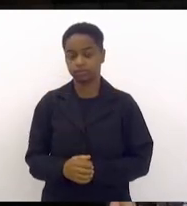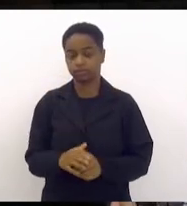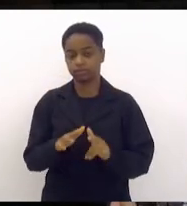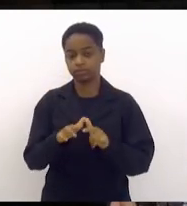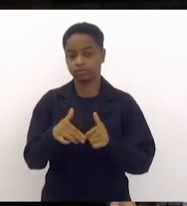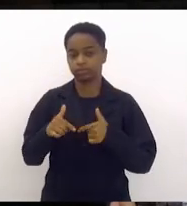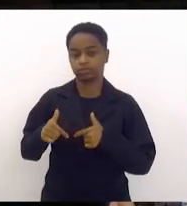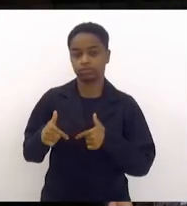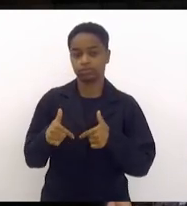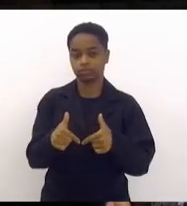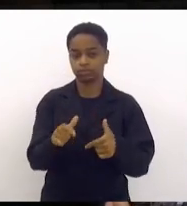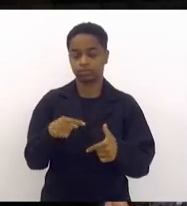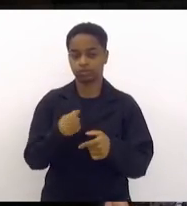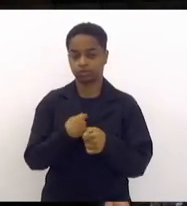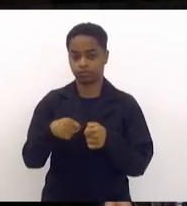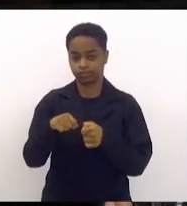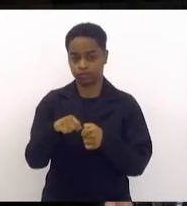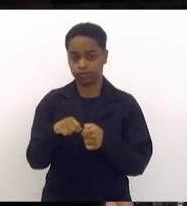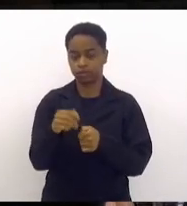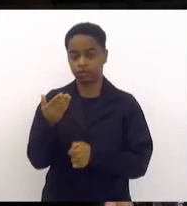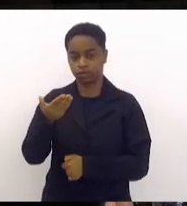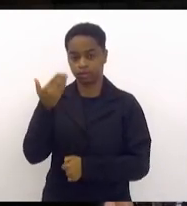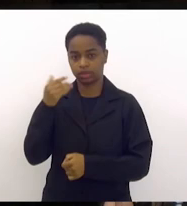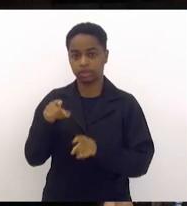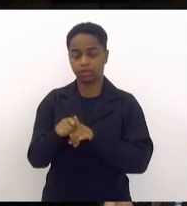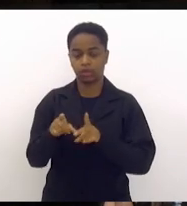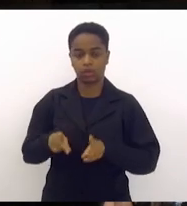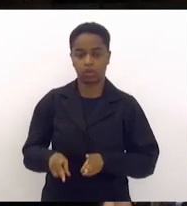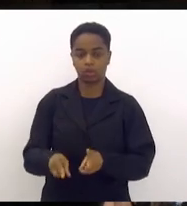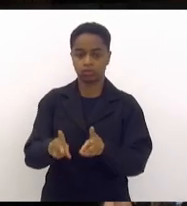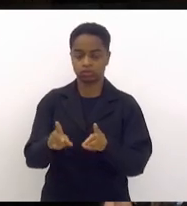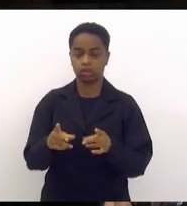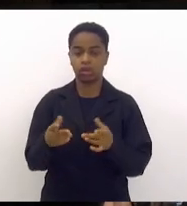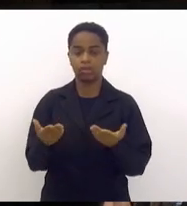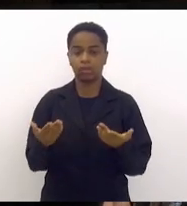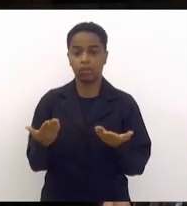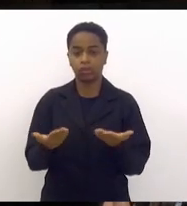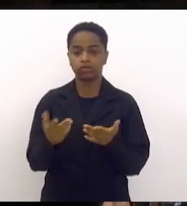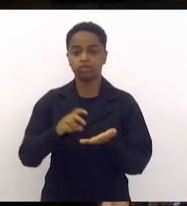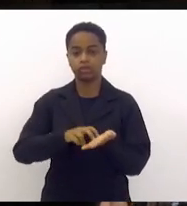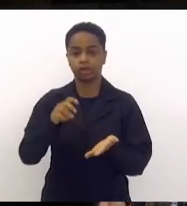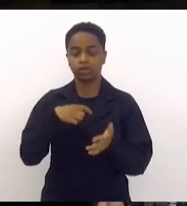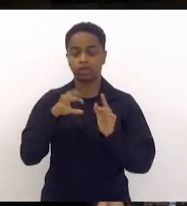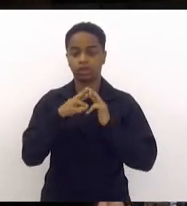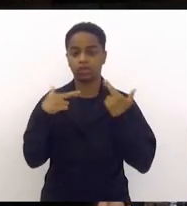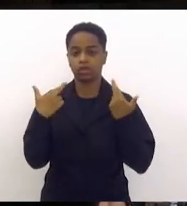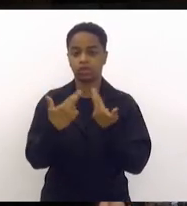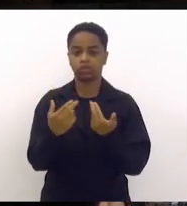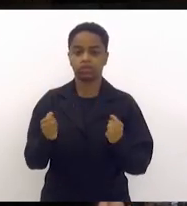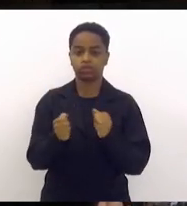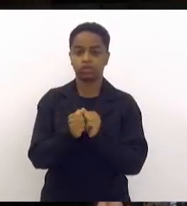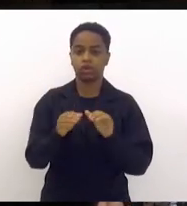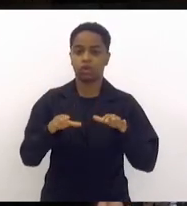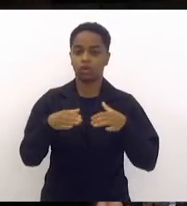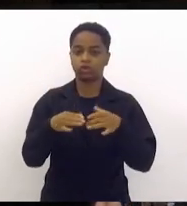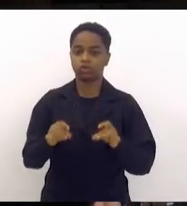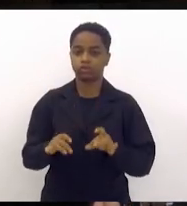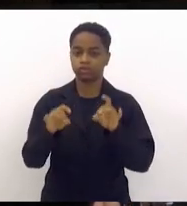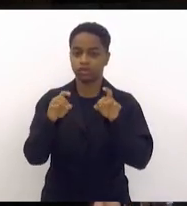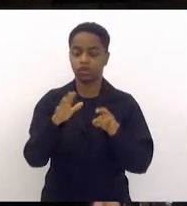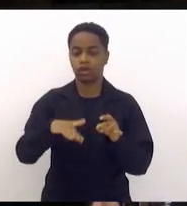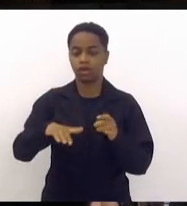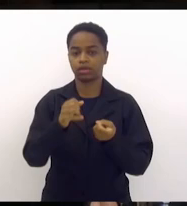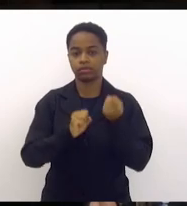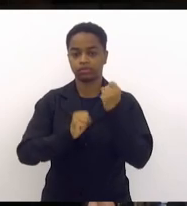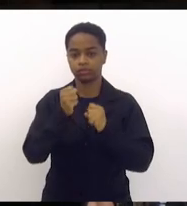fizemos e ainda fazemos porque hoje pela manhã também tive reunião na comissão especial da indústria naval né